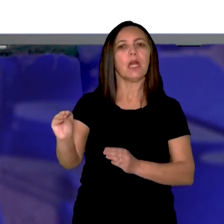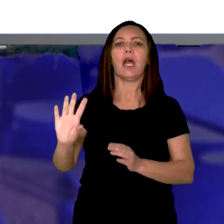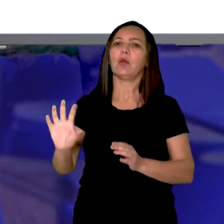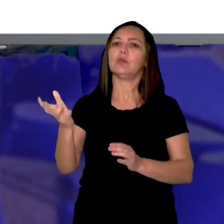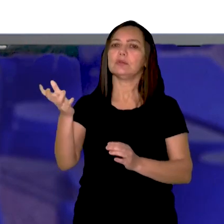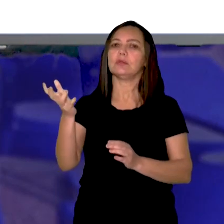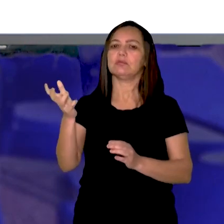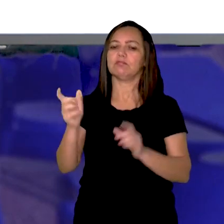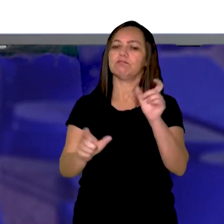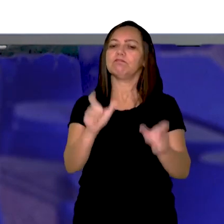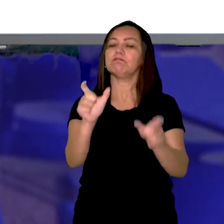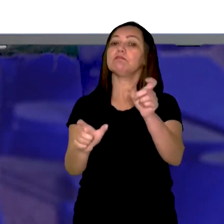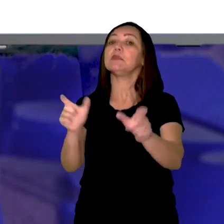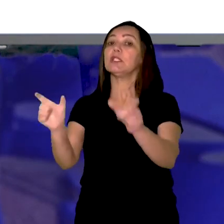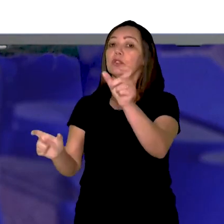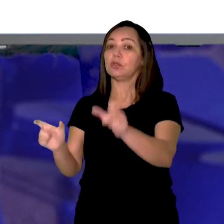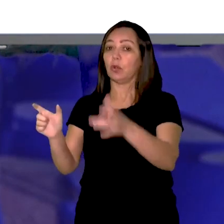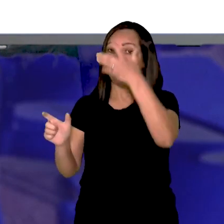discriminações entre as pessoas.